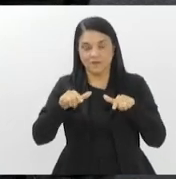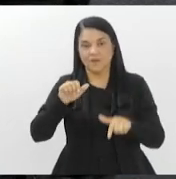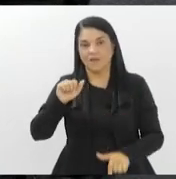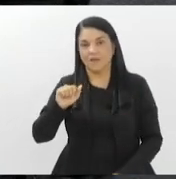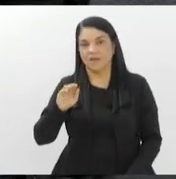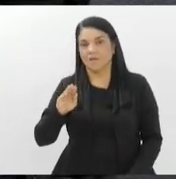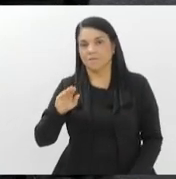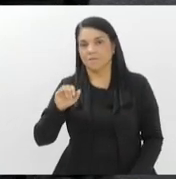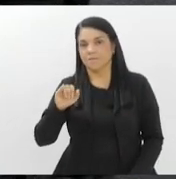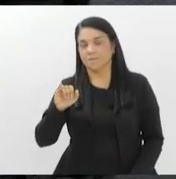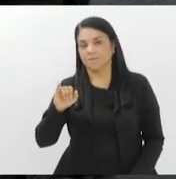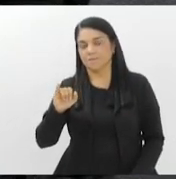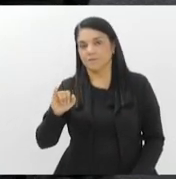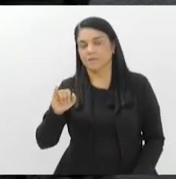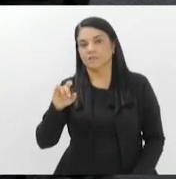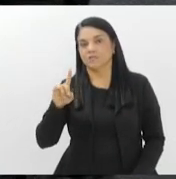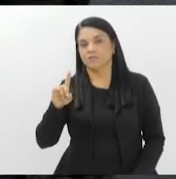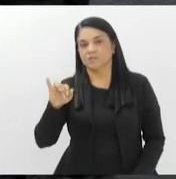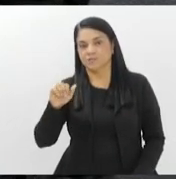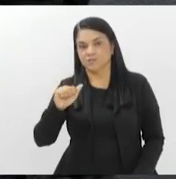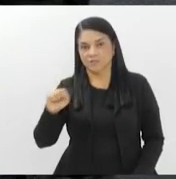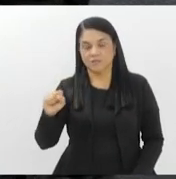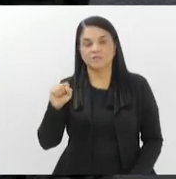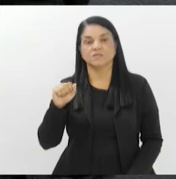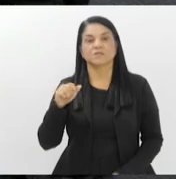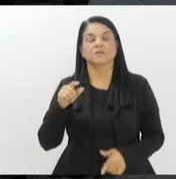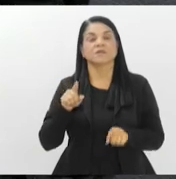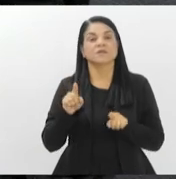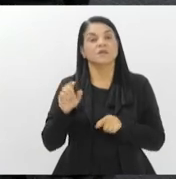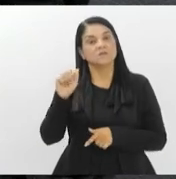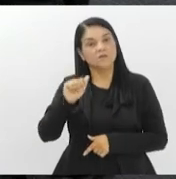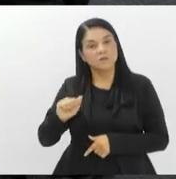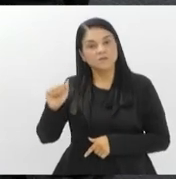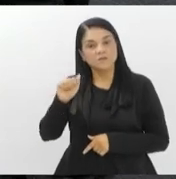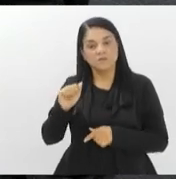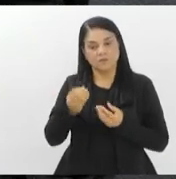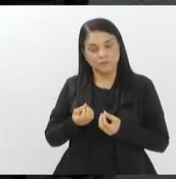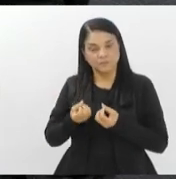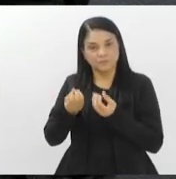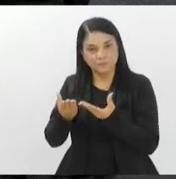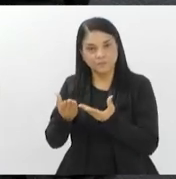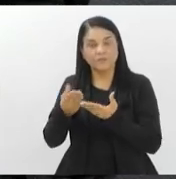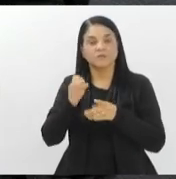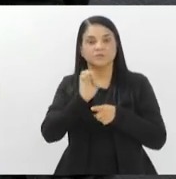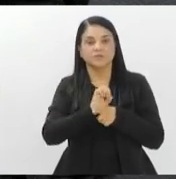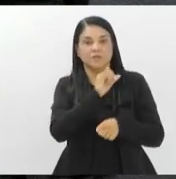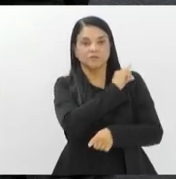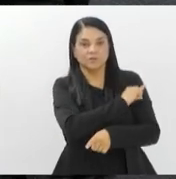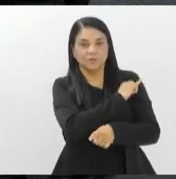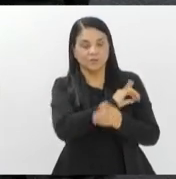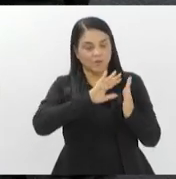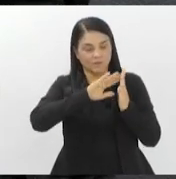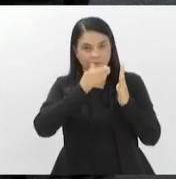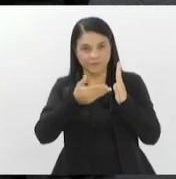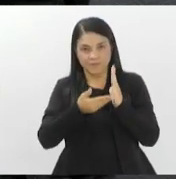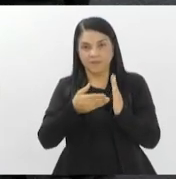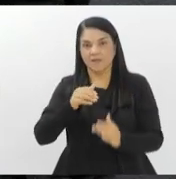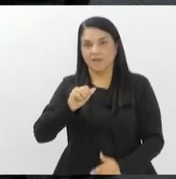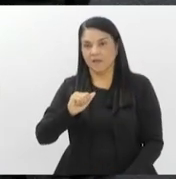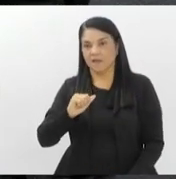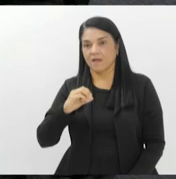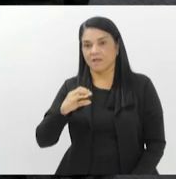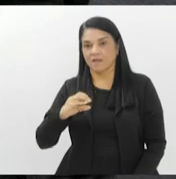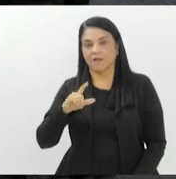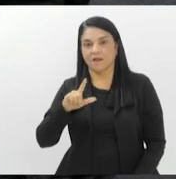Abdias do Nascimento à Associação das Comunidades Remanescentes de Quilombos do Estado do Rio de Janeiro, Aquilerge. A Aquilerge foi